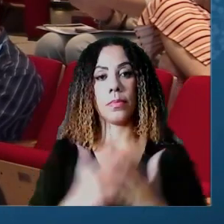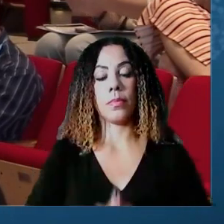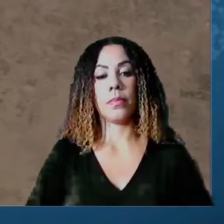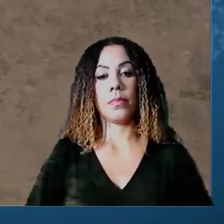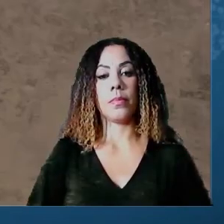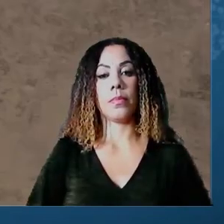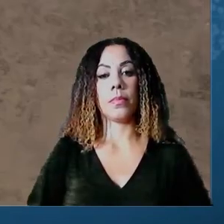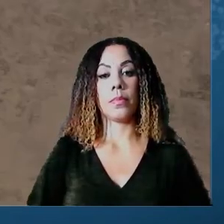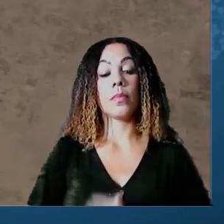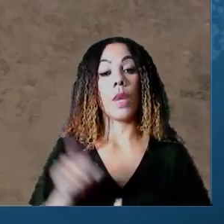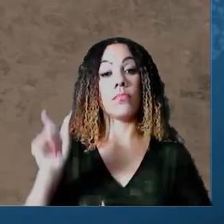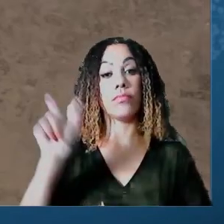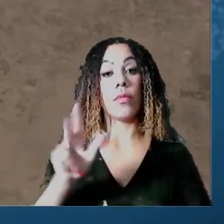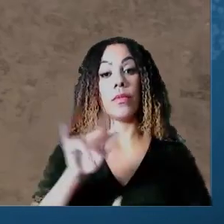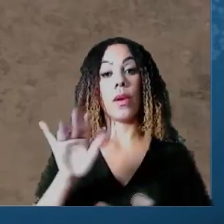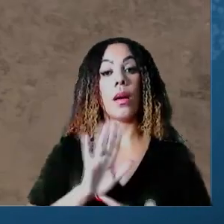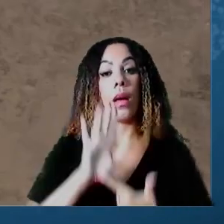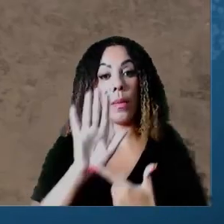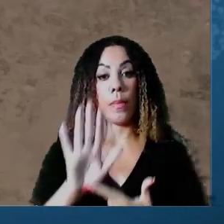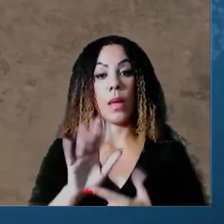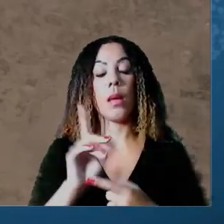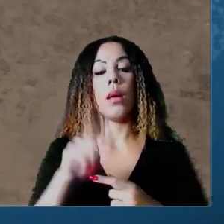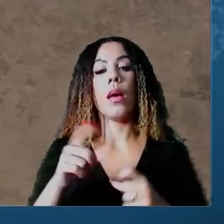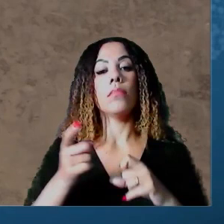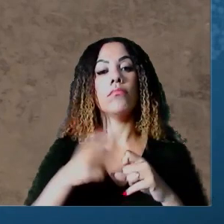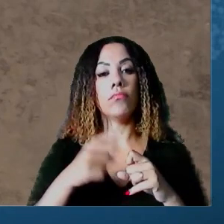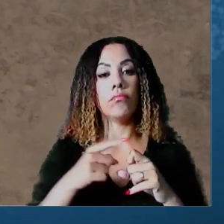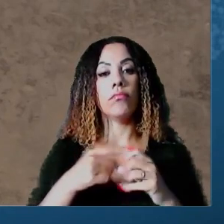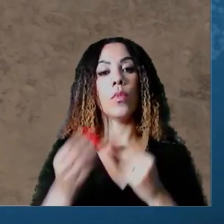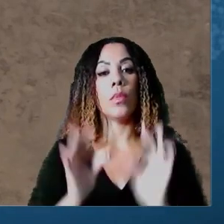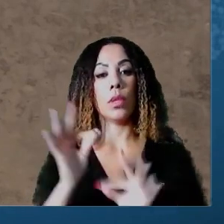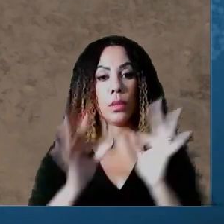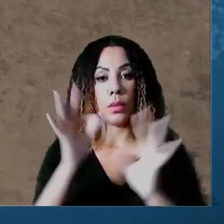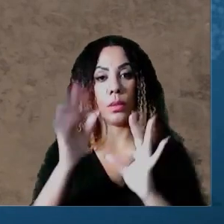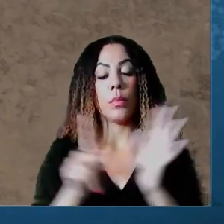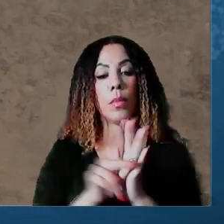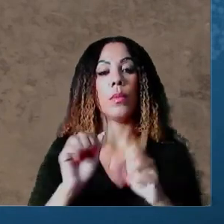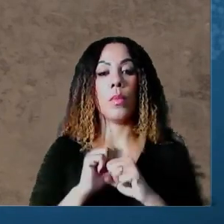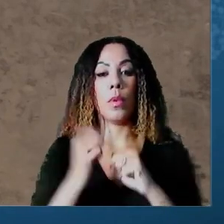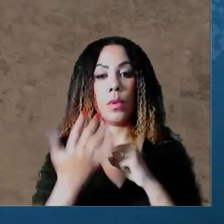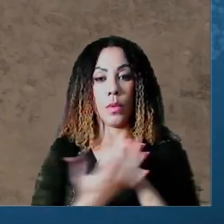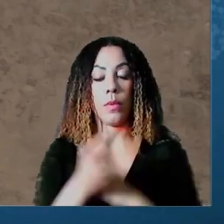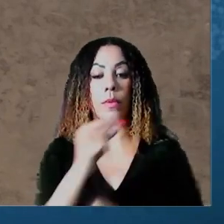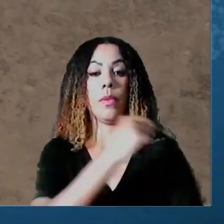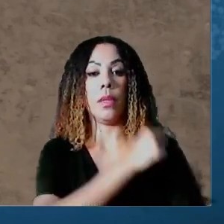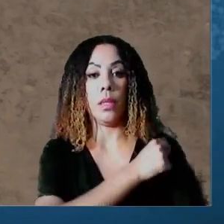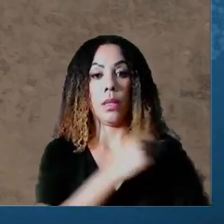Que fará a apresentação Clinical Trials of the Coronavirus Vaccine em